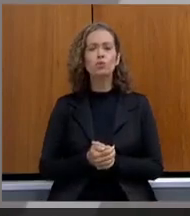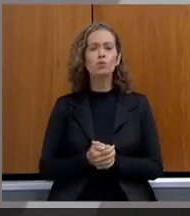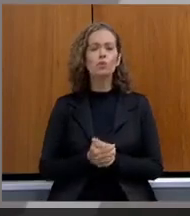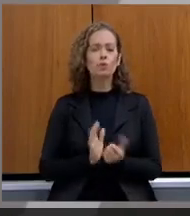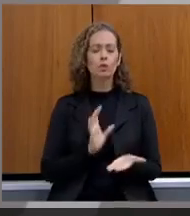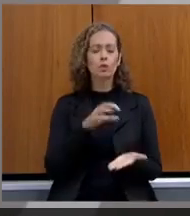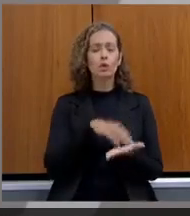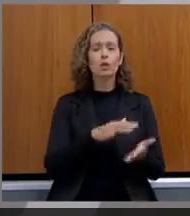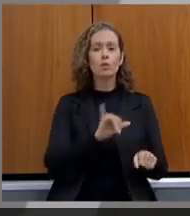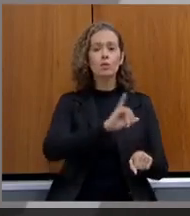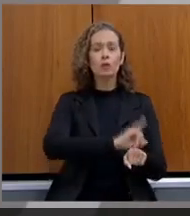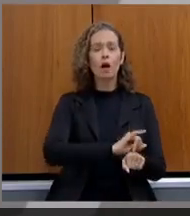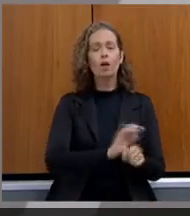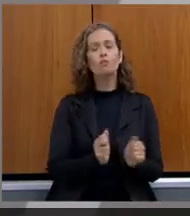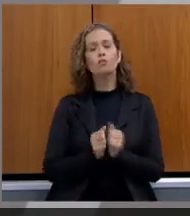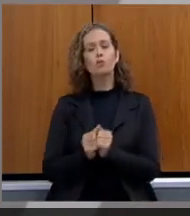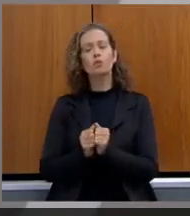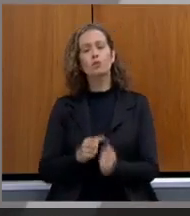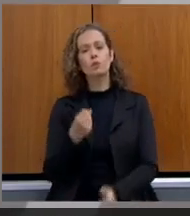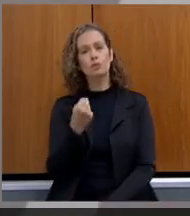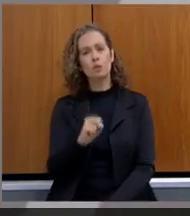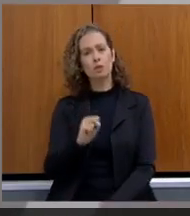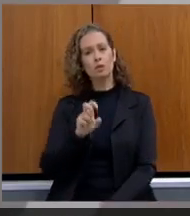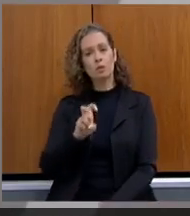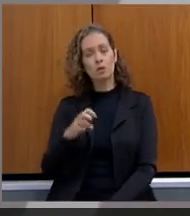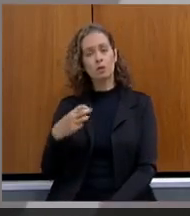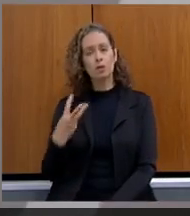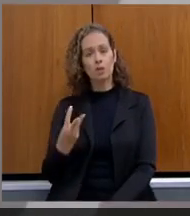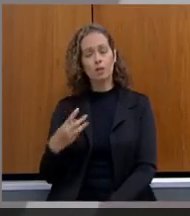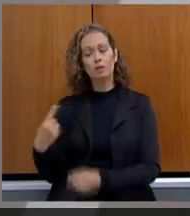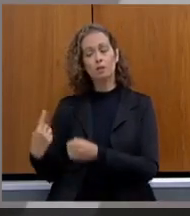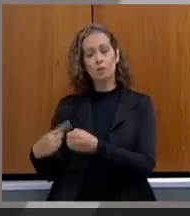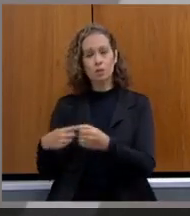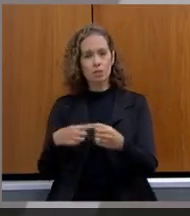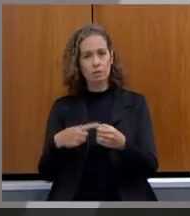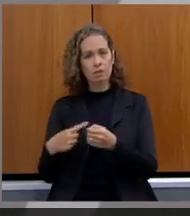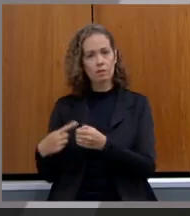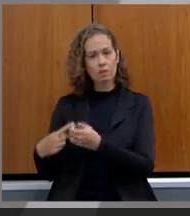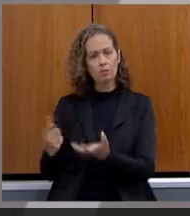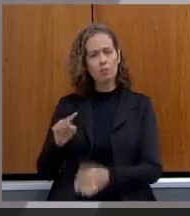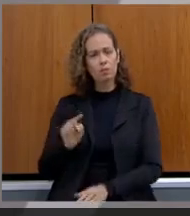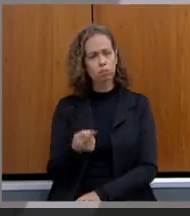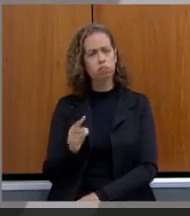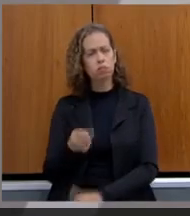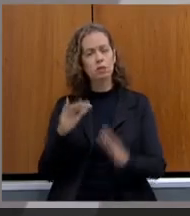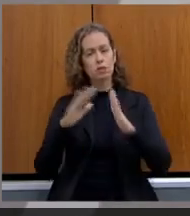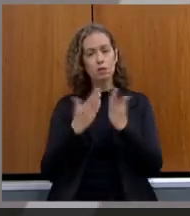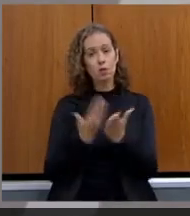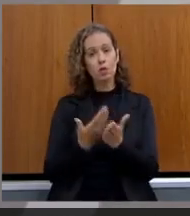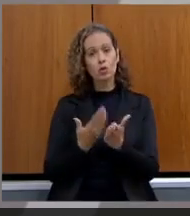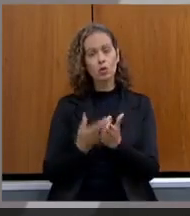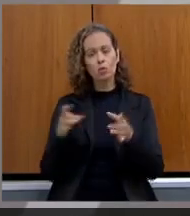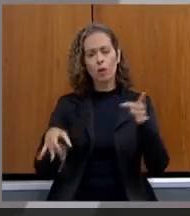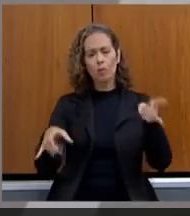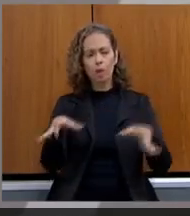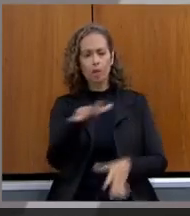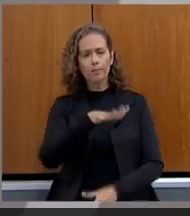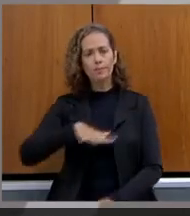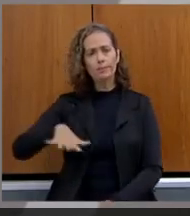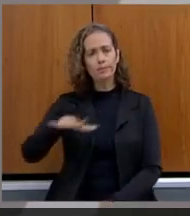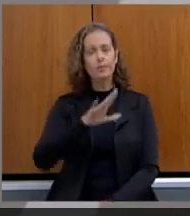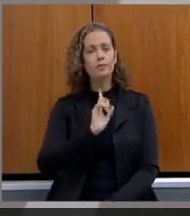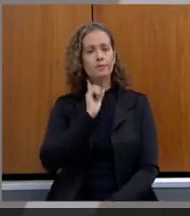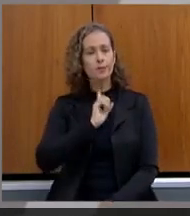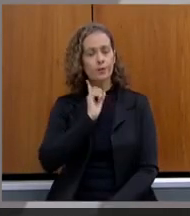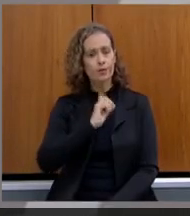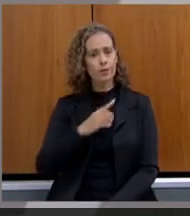com os 853 municípios e as melhores milhares de escolas espalhadas por todo o estado de Minas